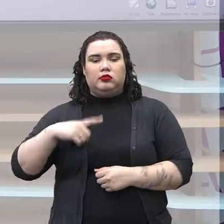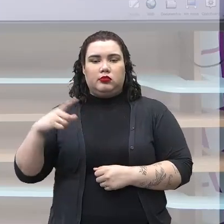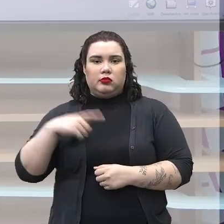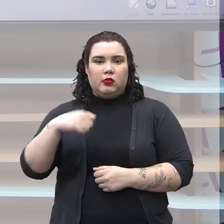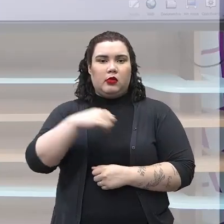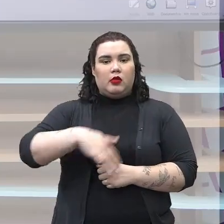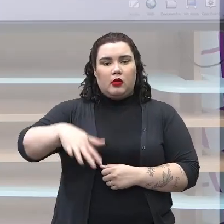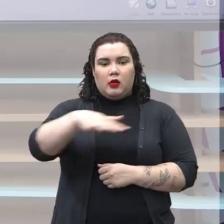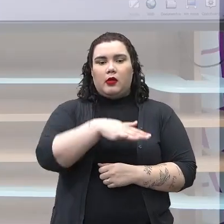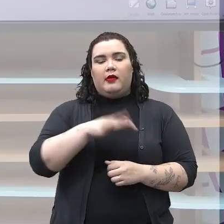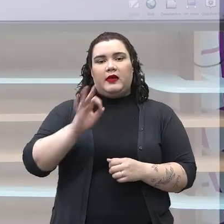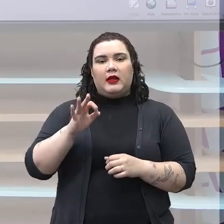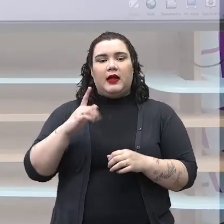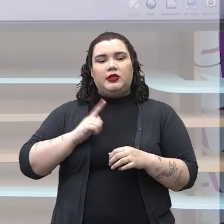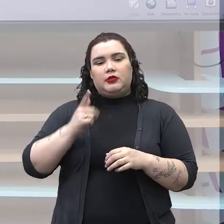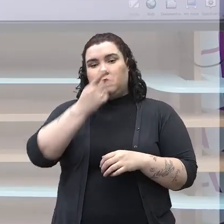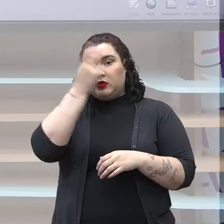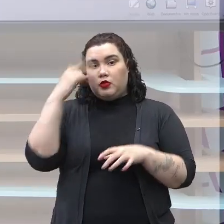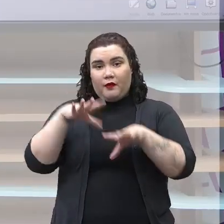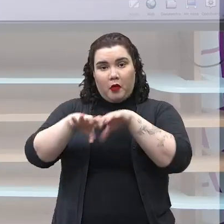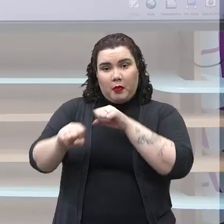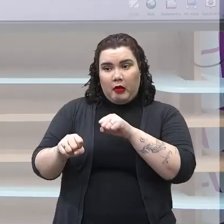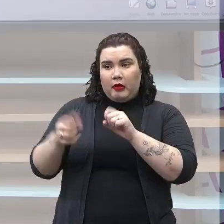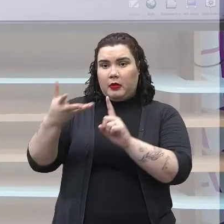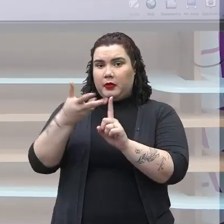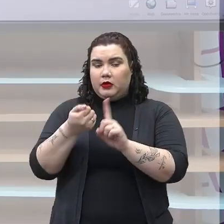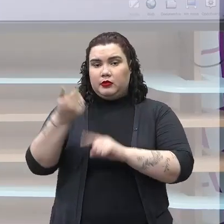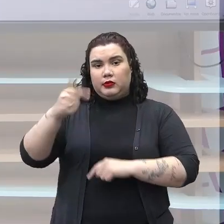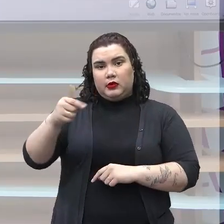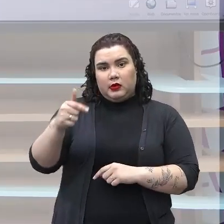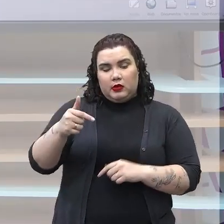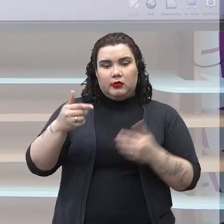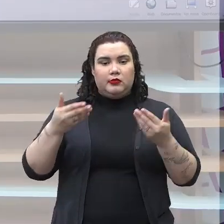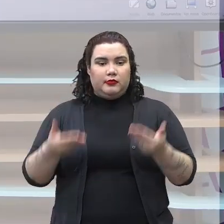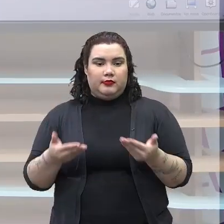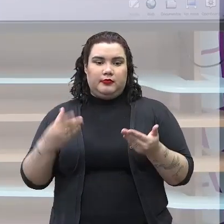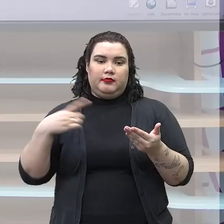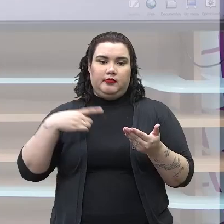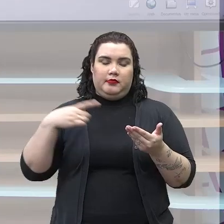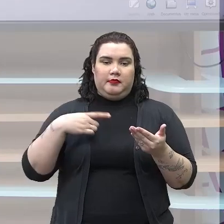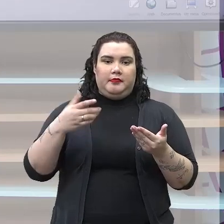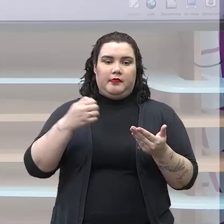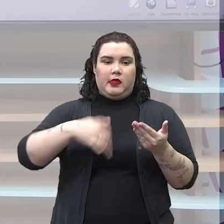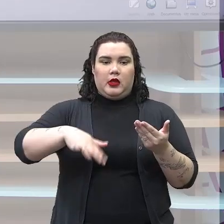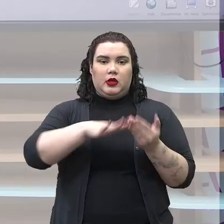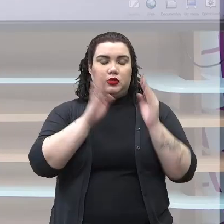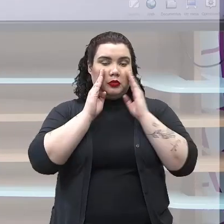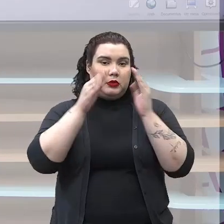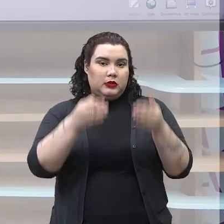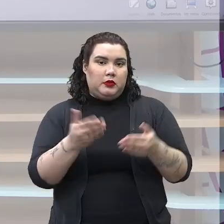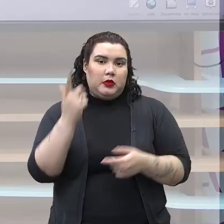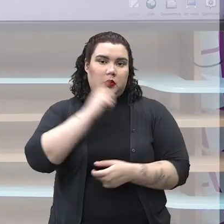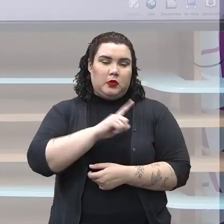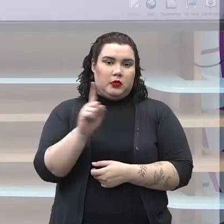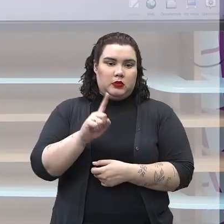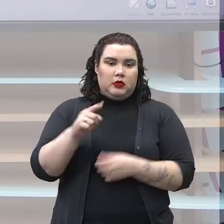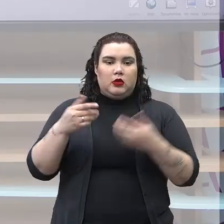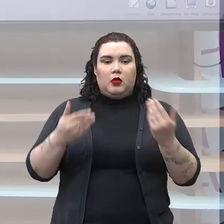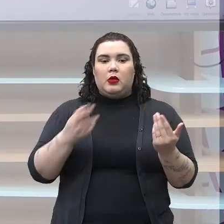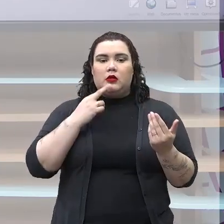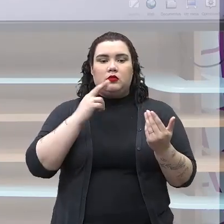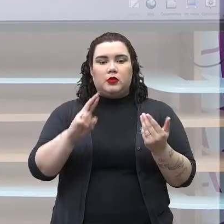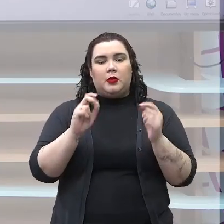pessoa é formada em alguma coisa, tem alguma habilidade específica, vai procurar um emprego naquela atividade específica e não consegue, e o resultado